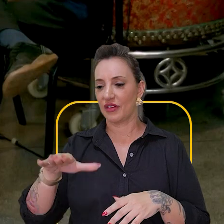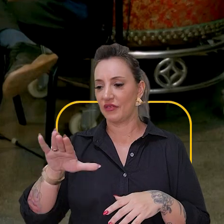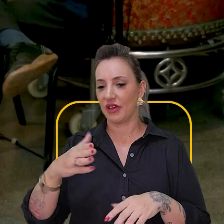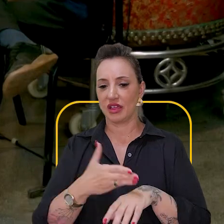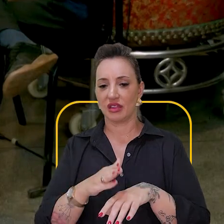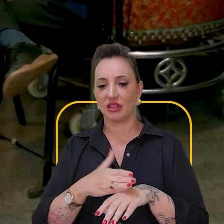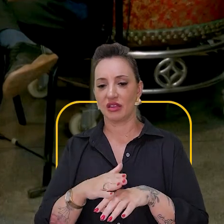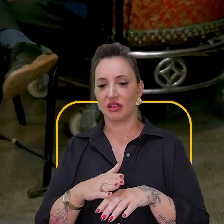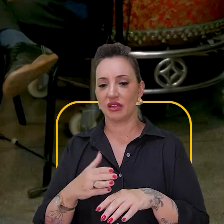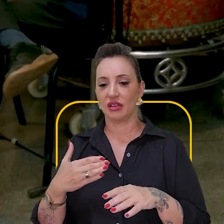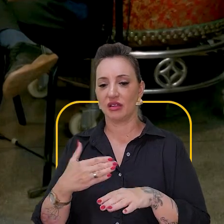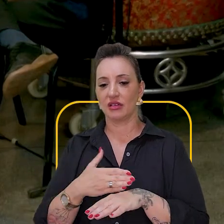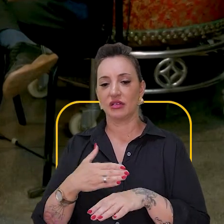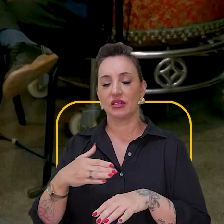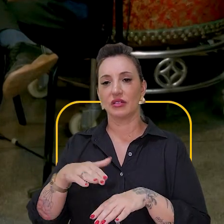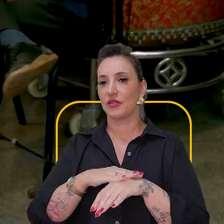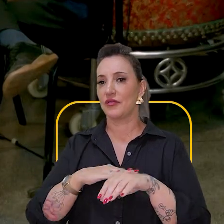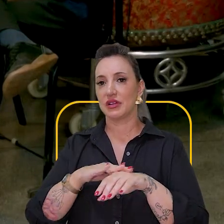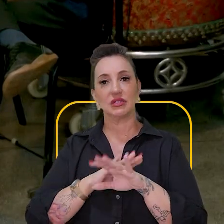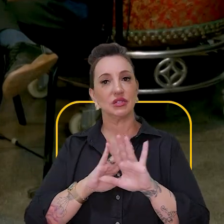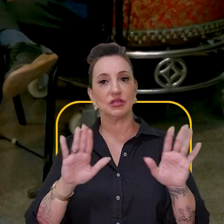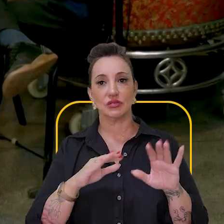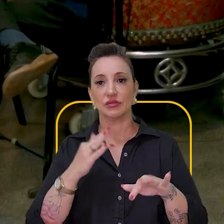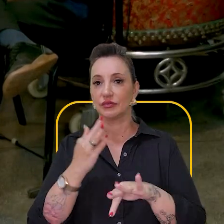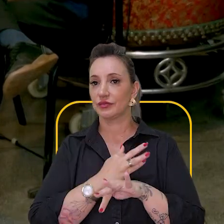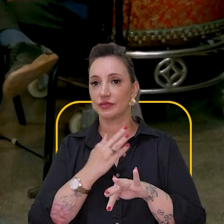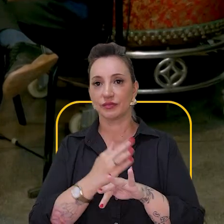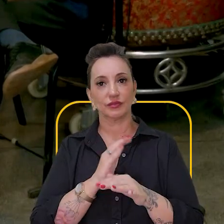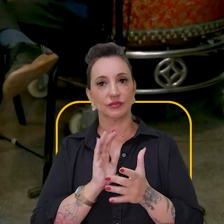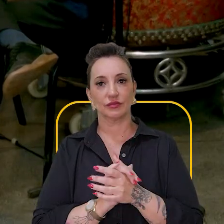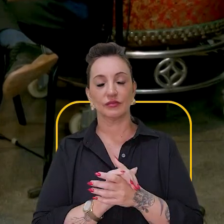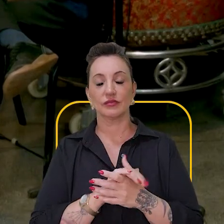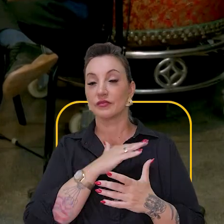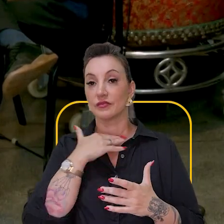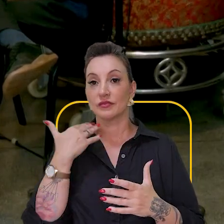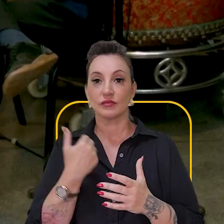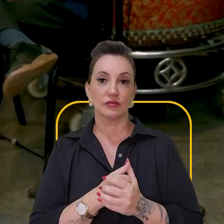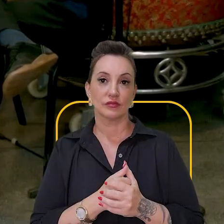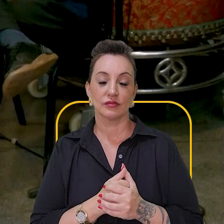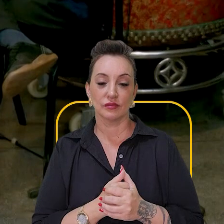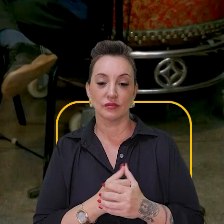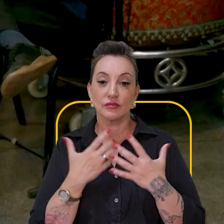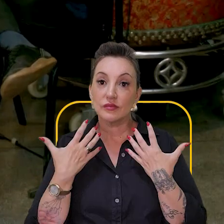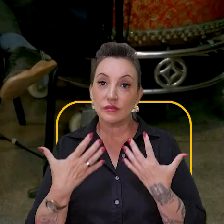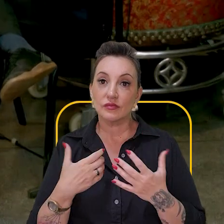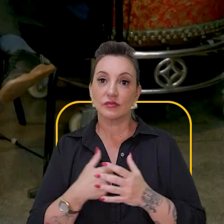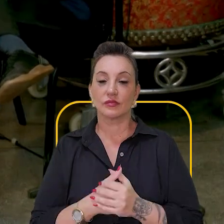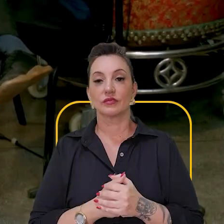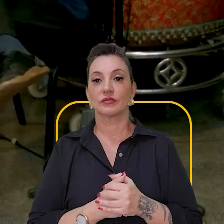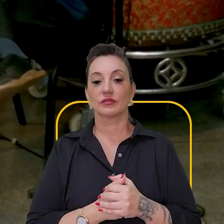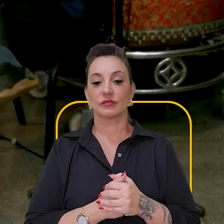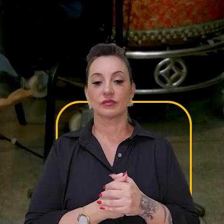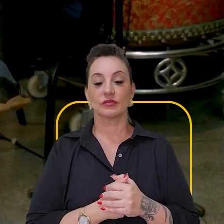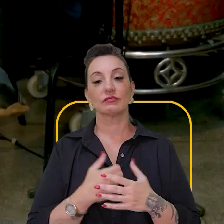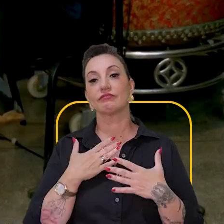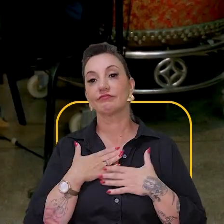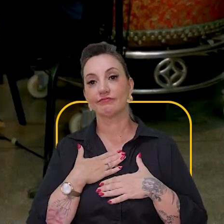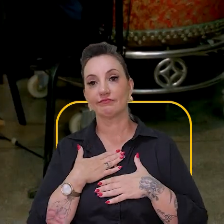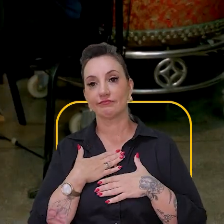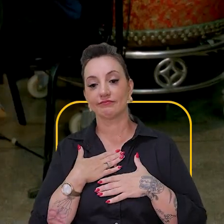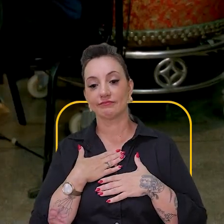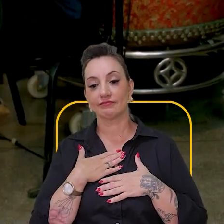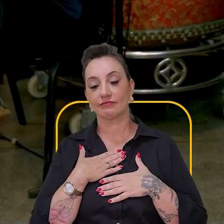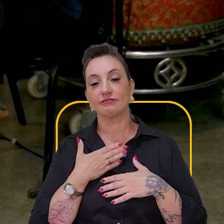mano entra Vai lá treinar Falou cara vim só para conversar não aguentava tava morto de tão cansado Uhum E